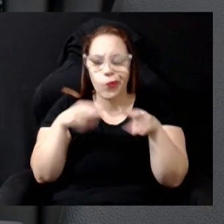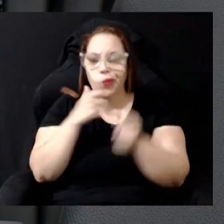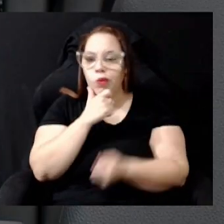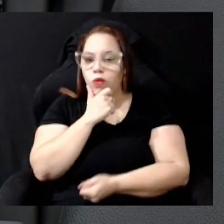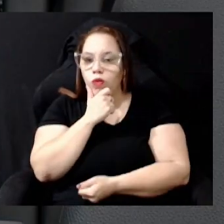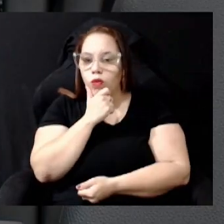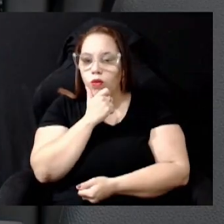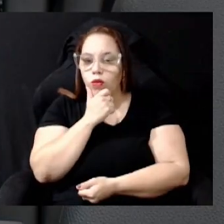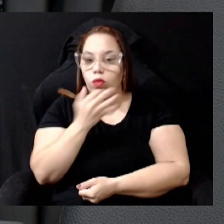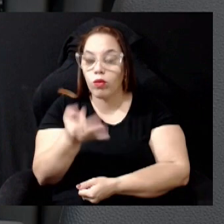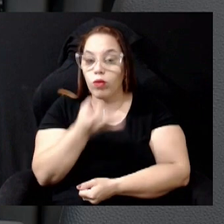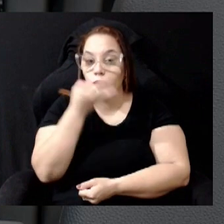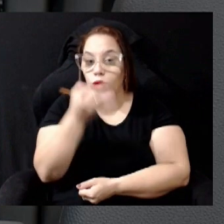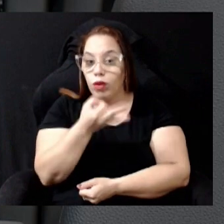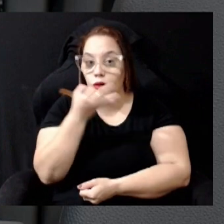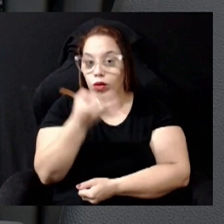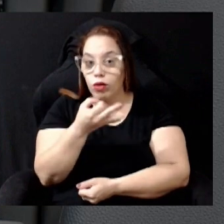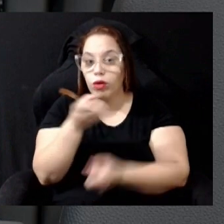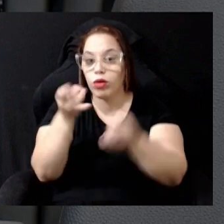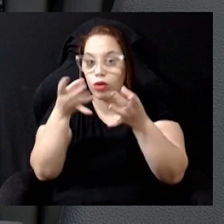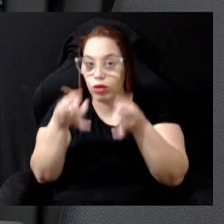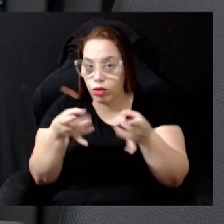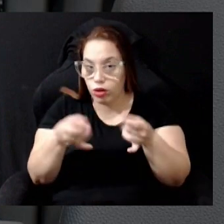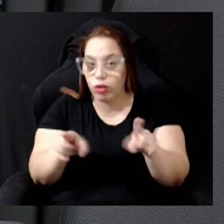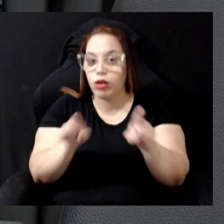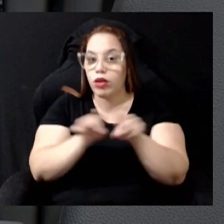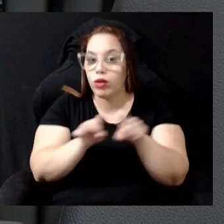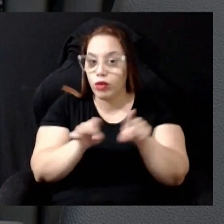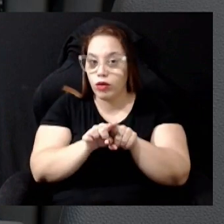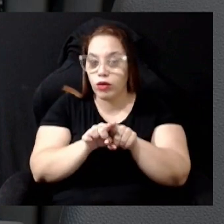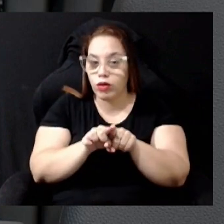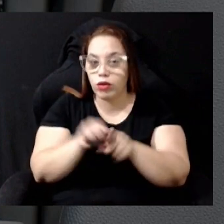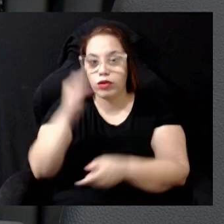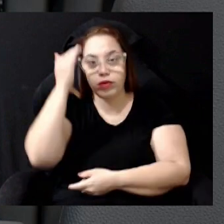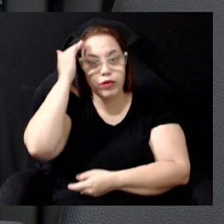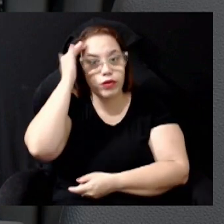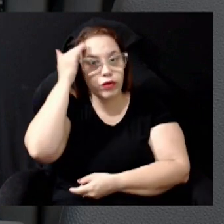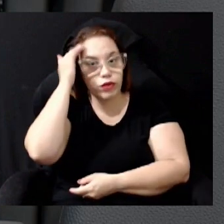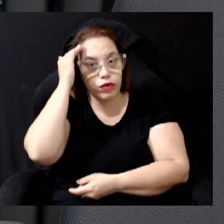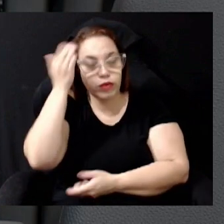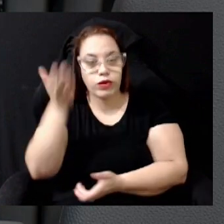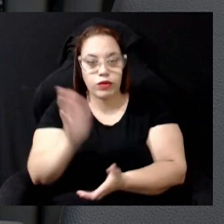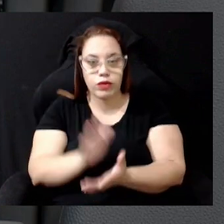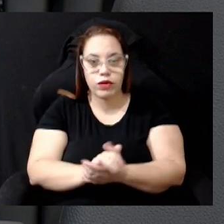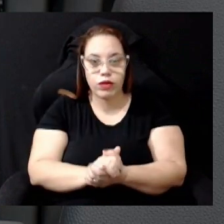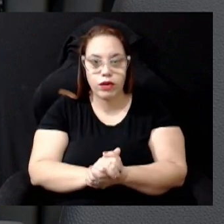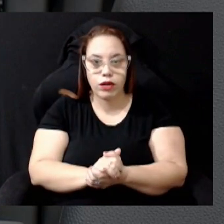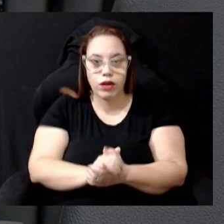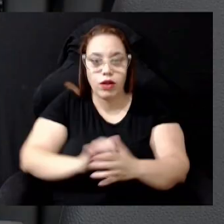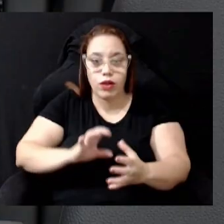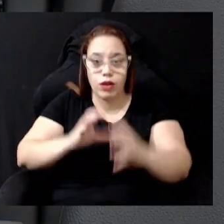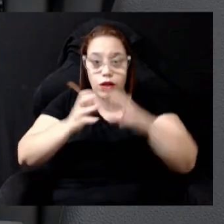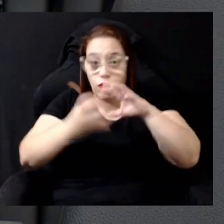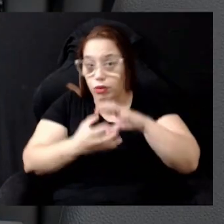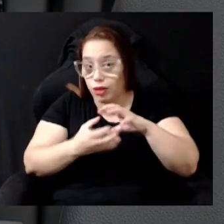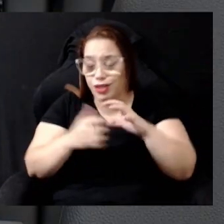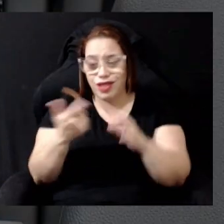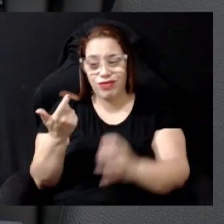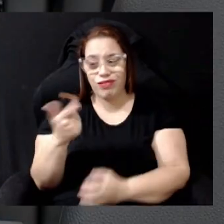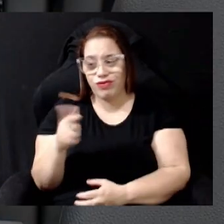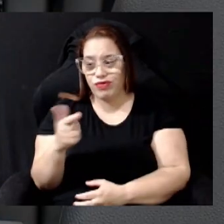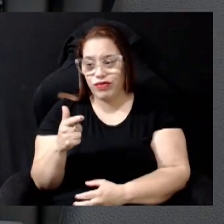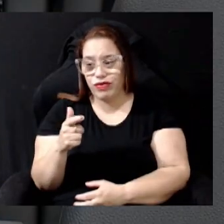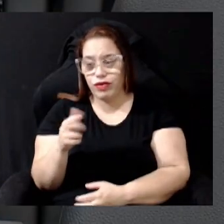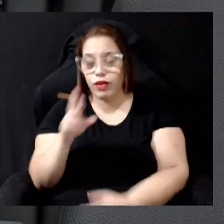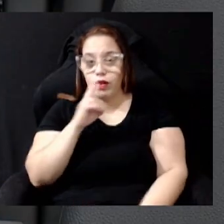vários especialistas. Também nós entendemos que a questão climática não dá para ser resolvido só em